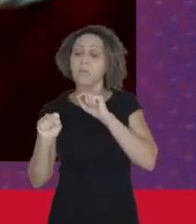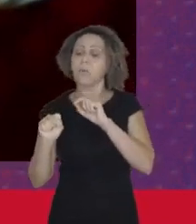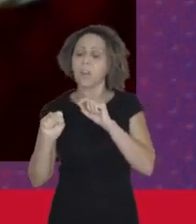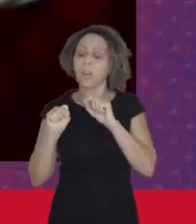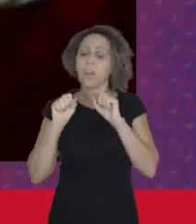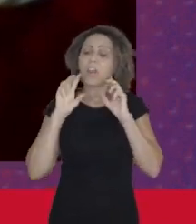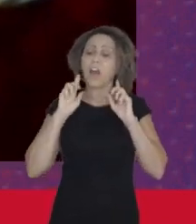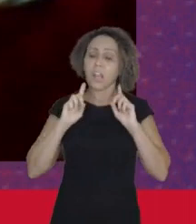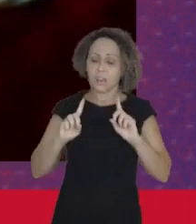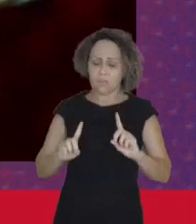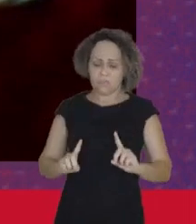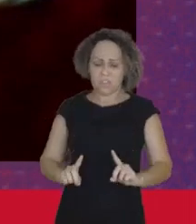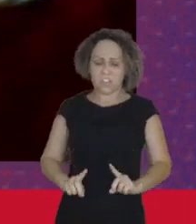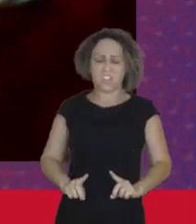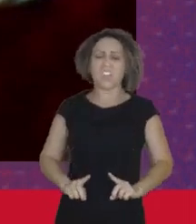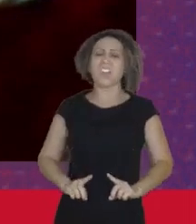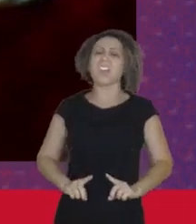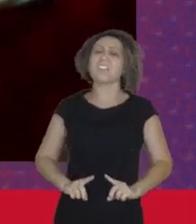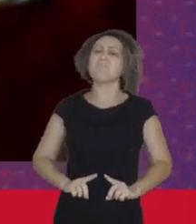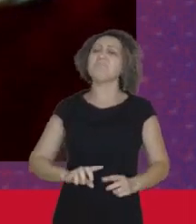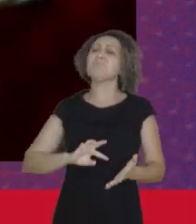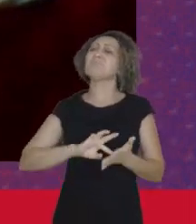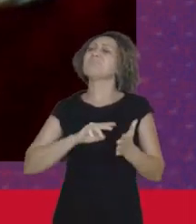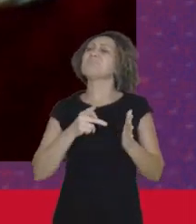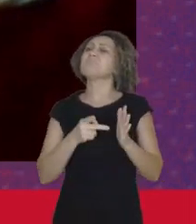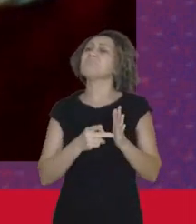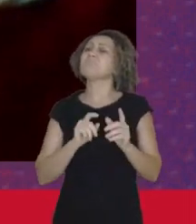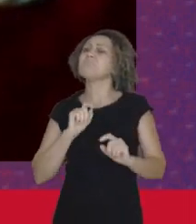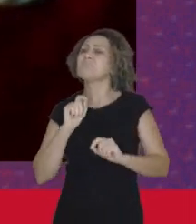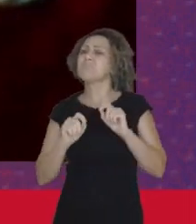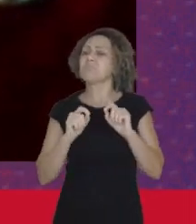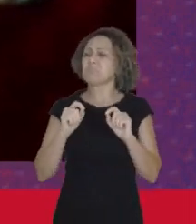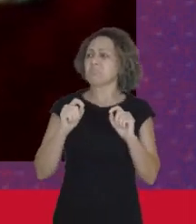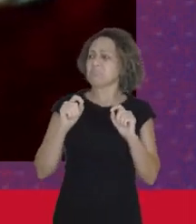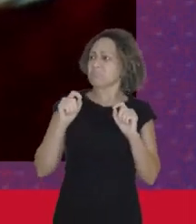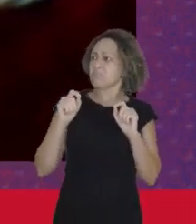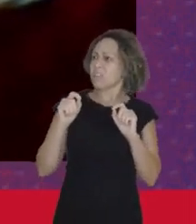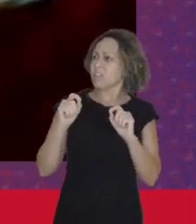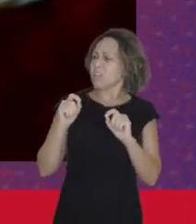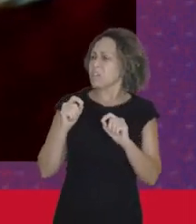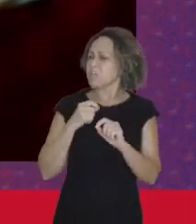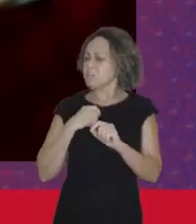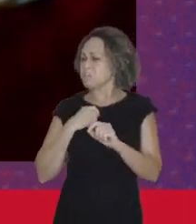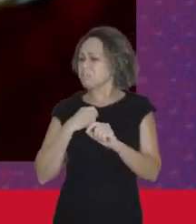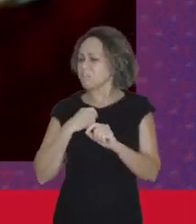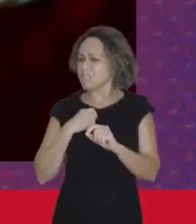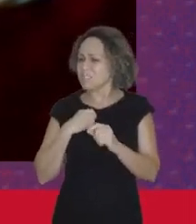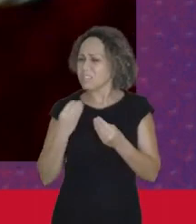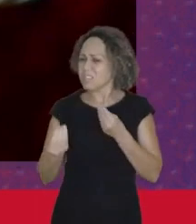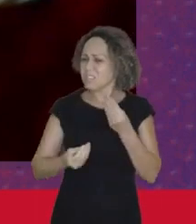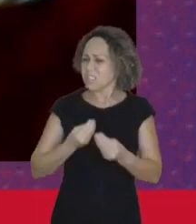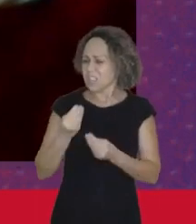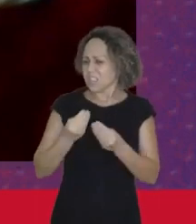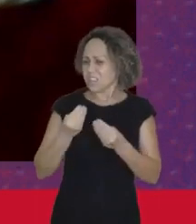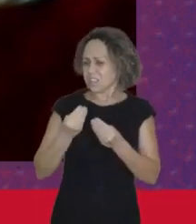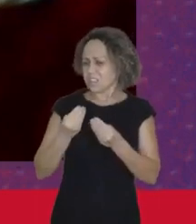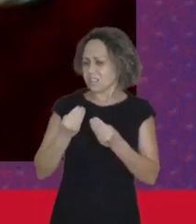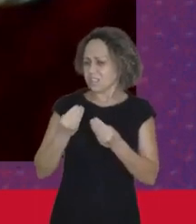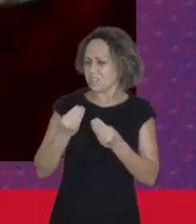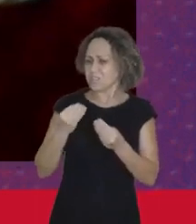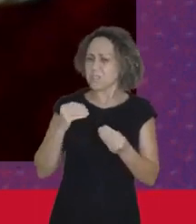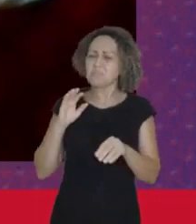fenômeno acima do natural, né? Sobrenatural. ou por ser uma vontade